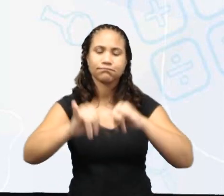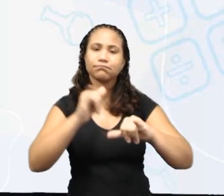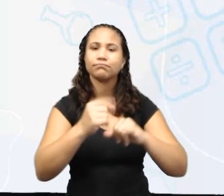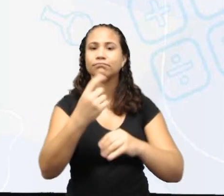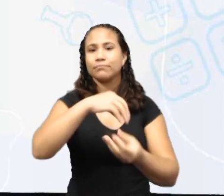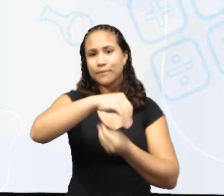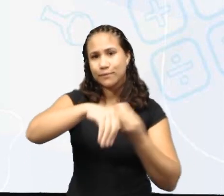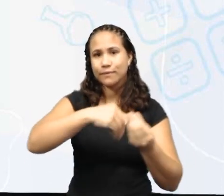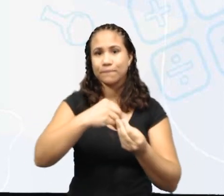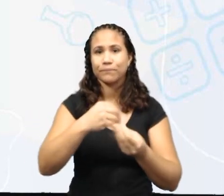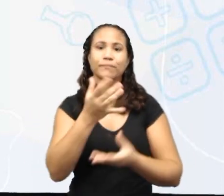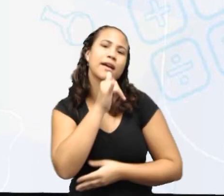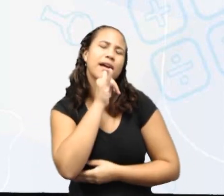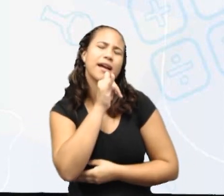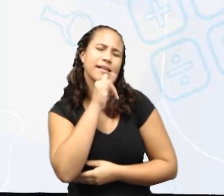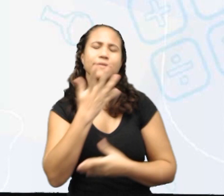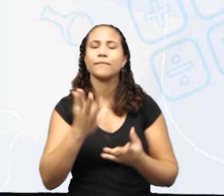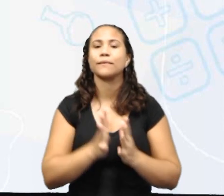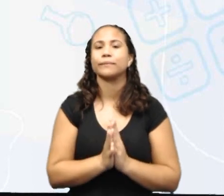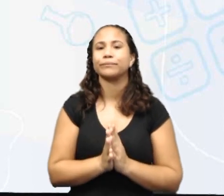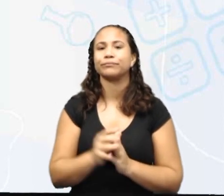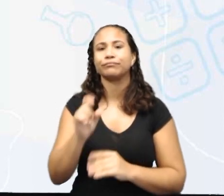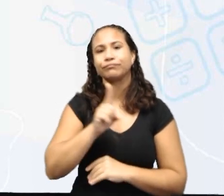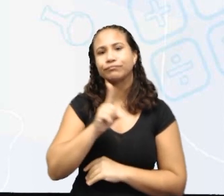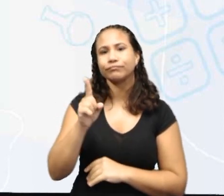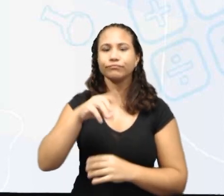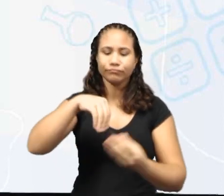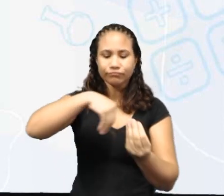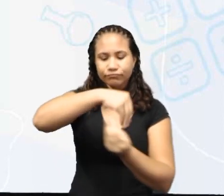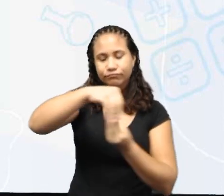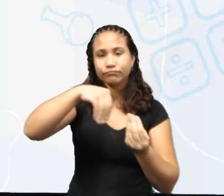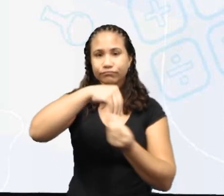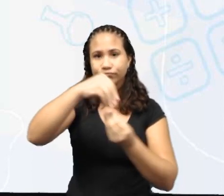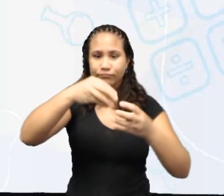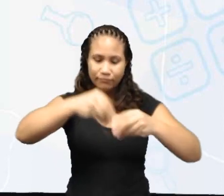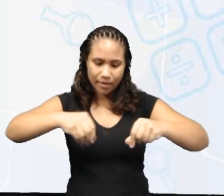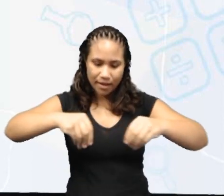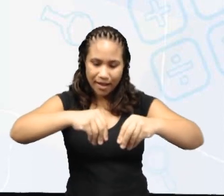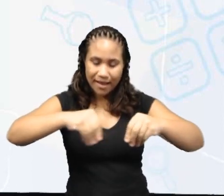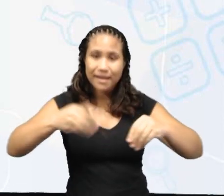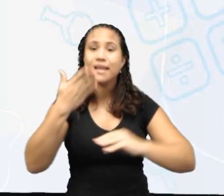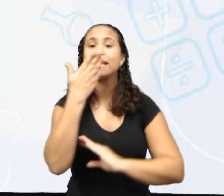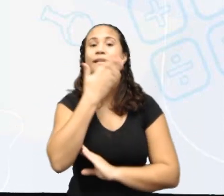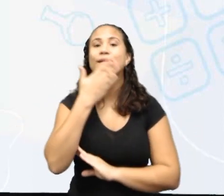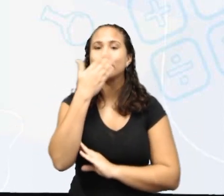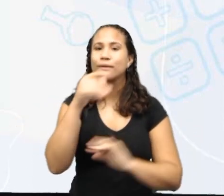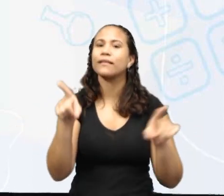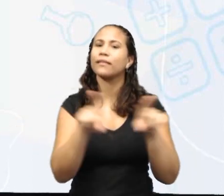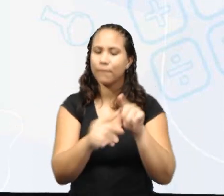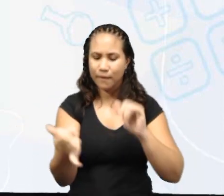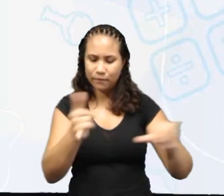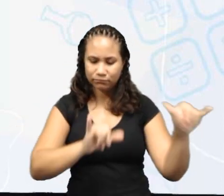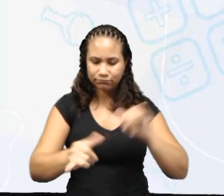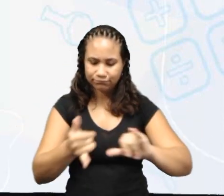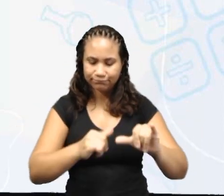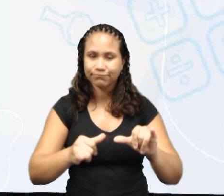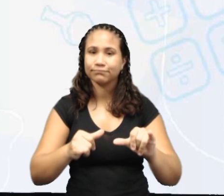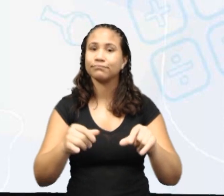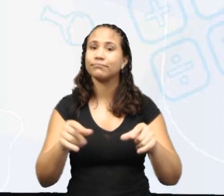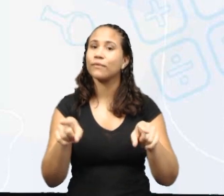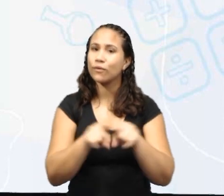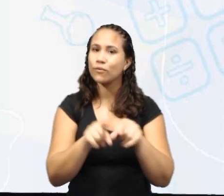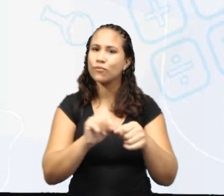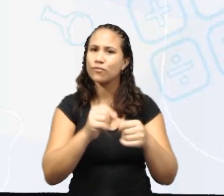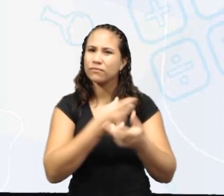mistura. Vamos ao exemplo. A gente tem aqui a mistura de areia e açúcar. E a mistura também é formada de grãos muito